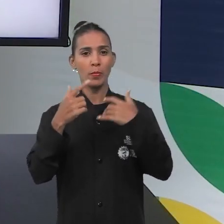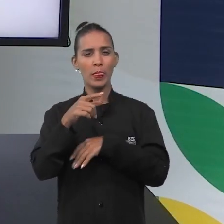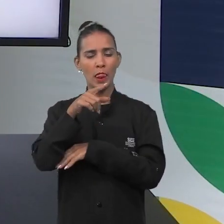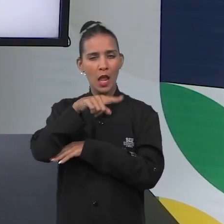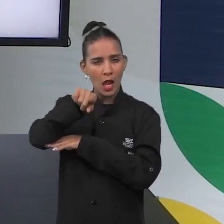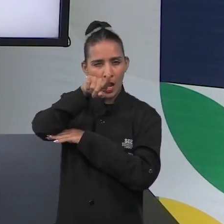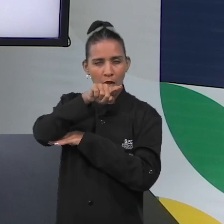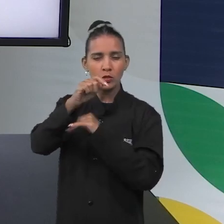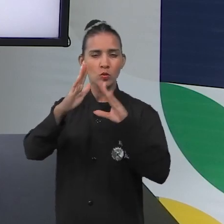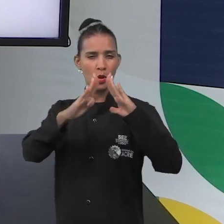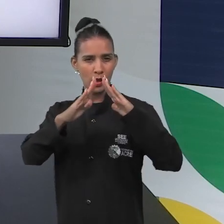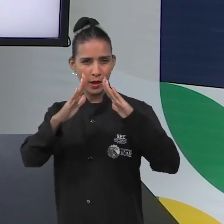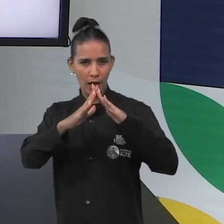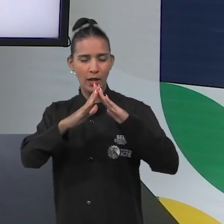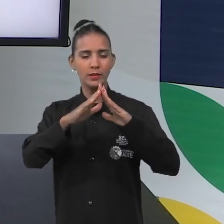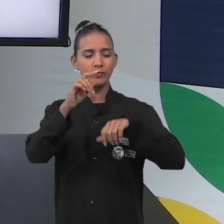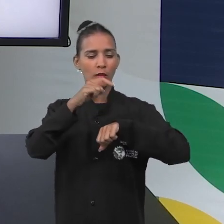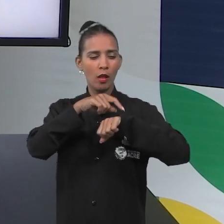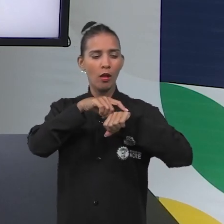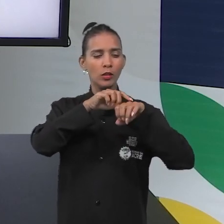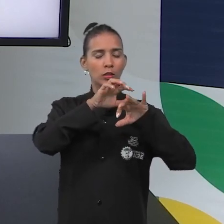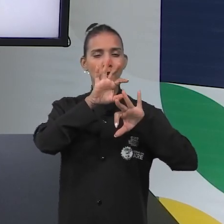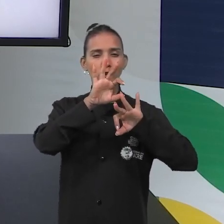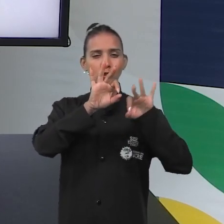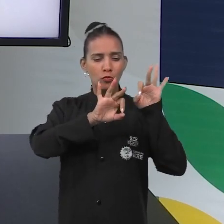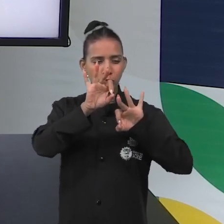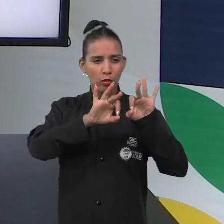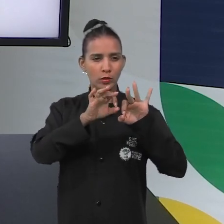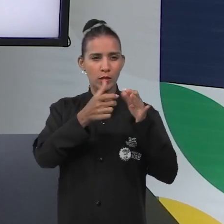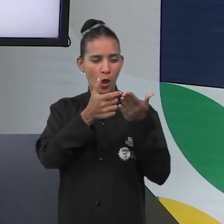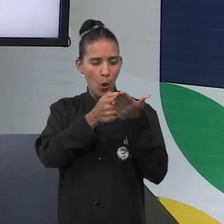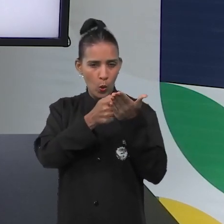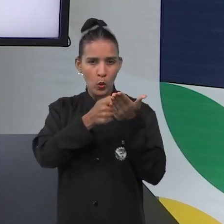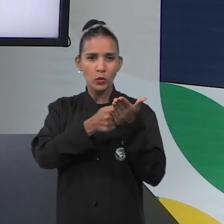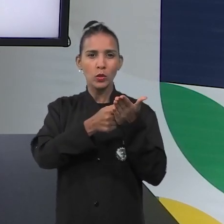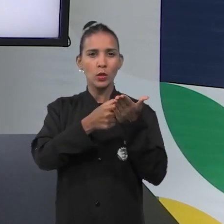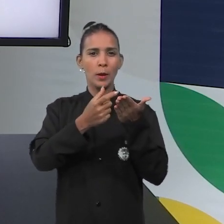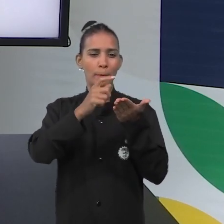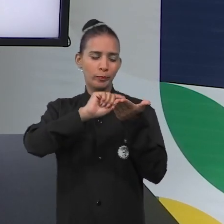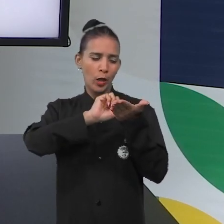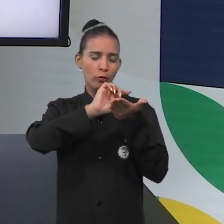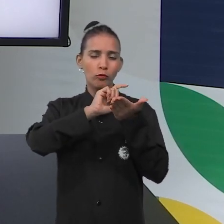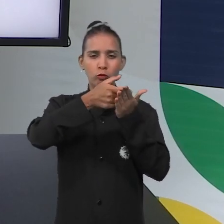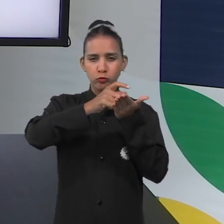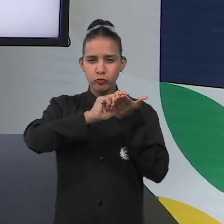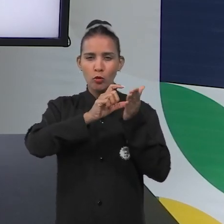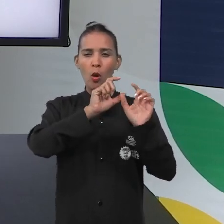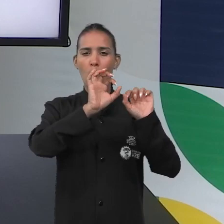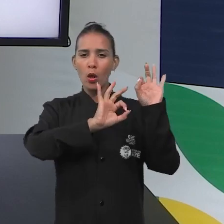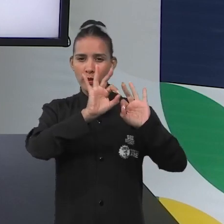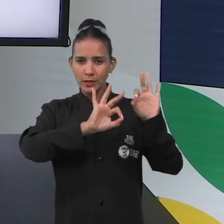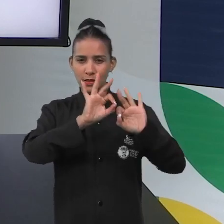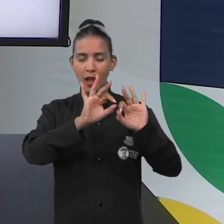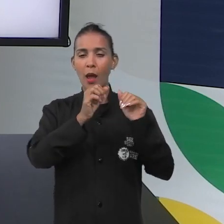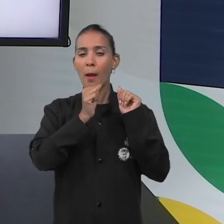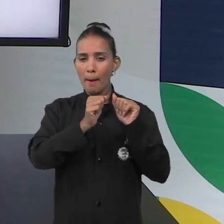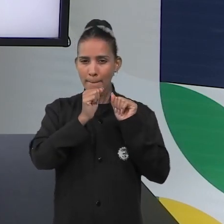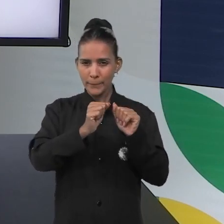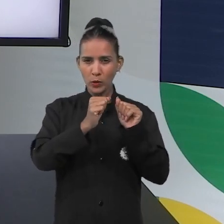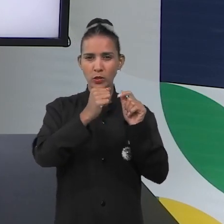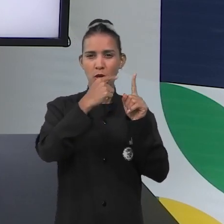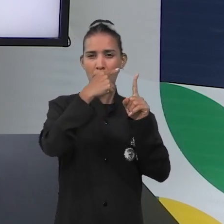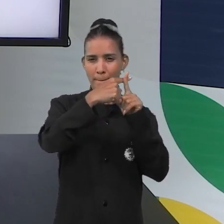quando você organiza a pilha dentro do controle remoto da sua televisão, você não pode colocar os dois sinaizinhos para